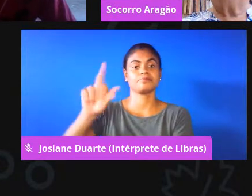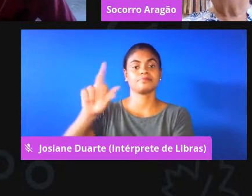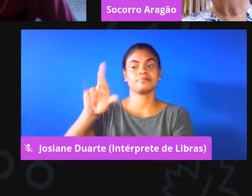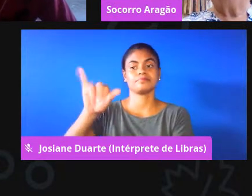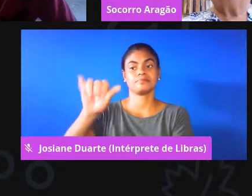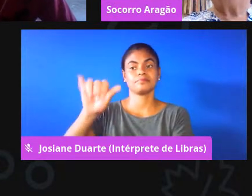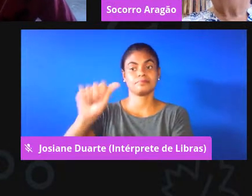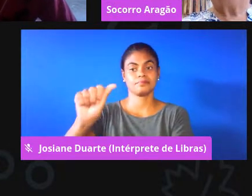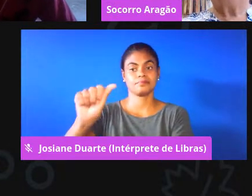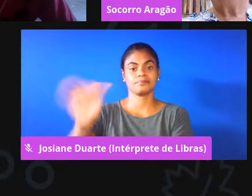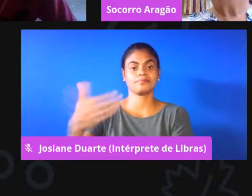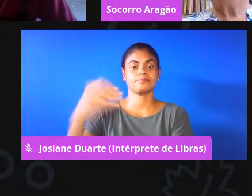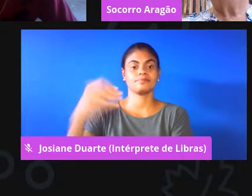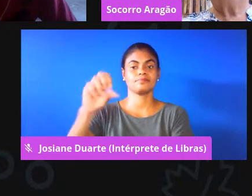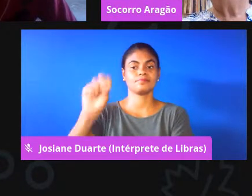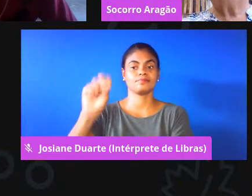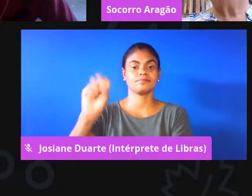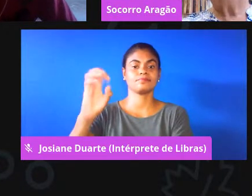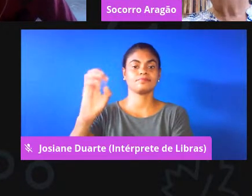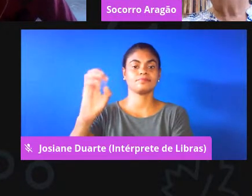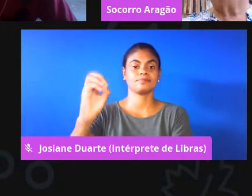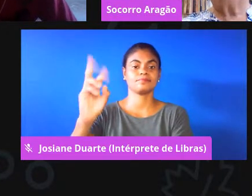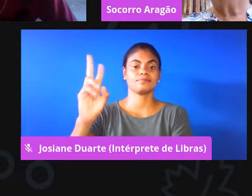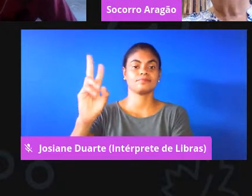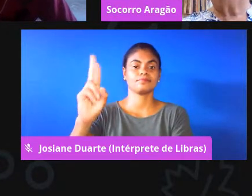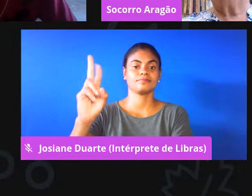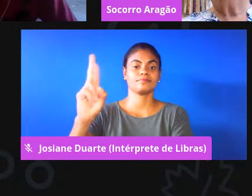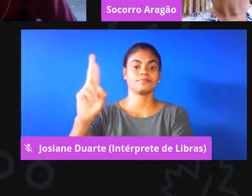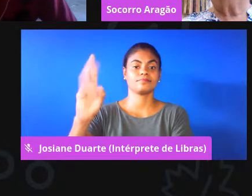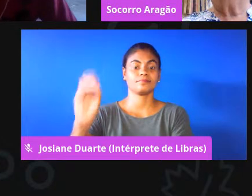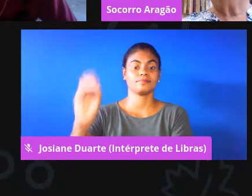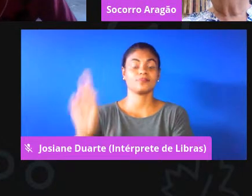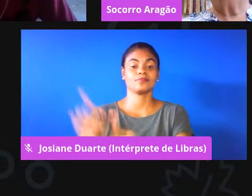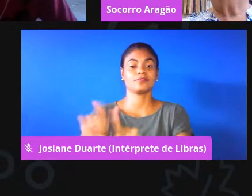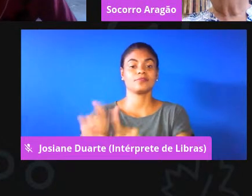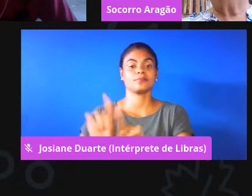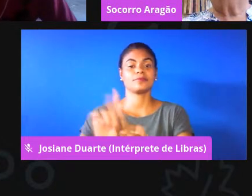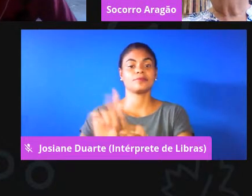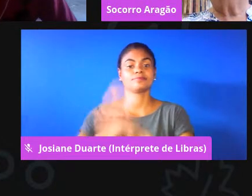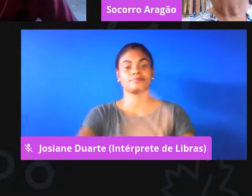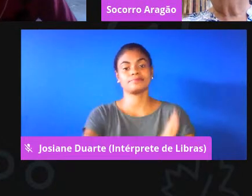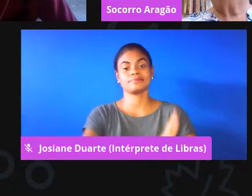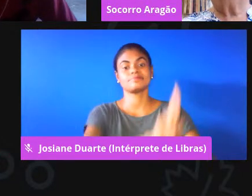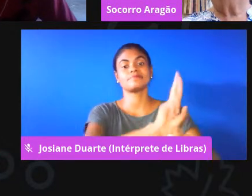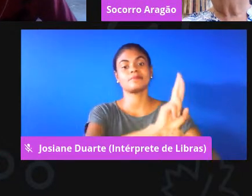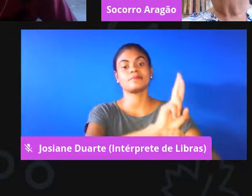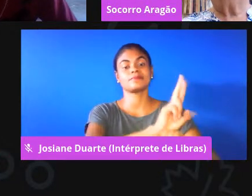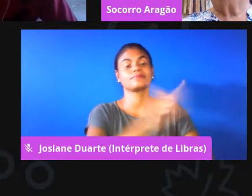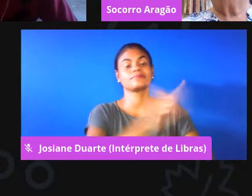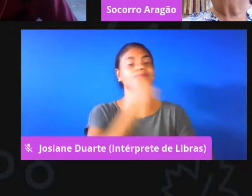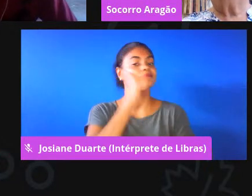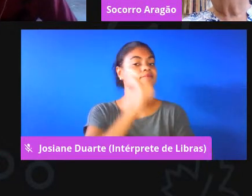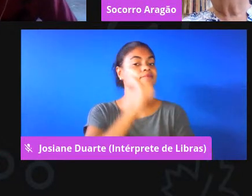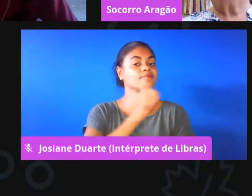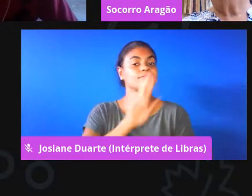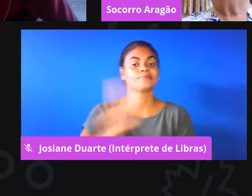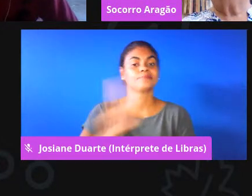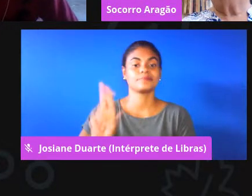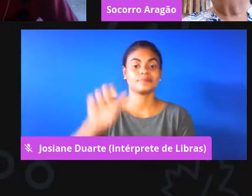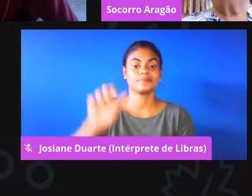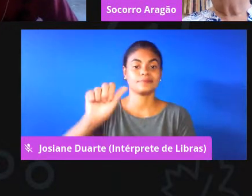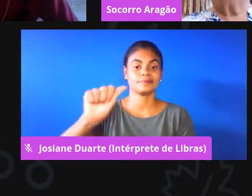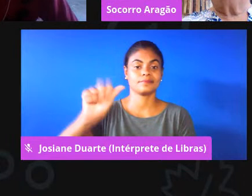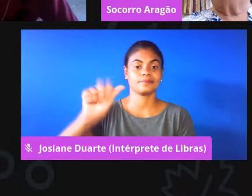e também a nossa representante docente, a professora doutora Ana Lúcia Rocha Silveira, que é professora